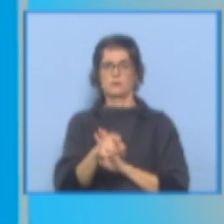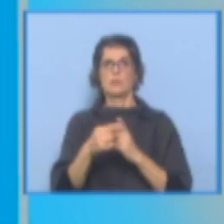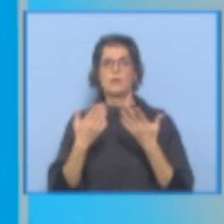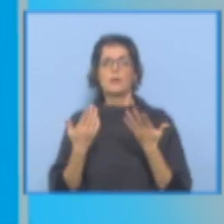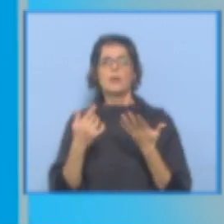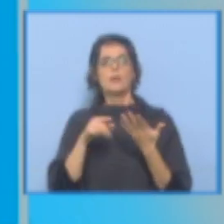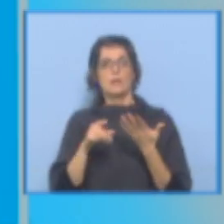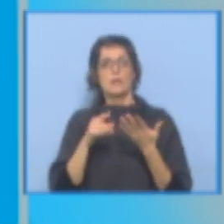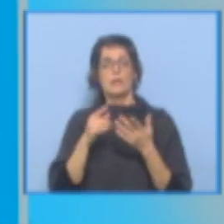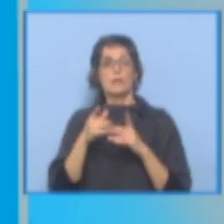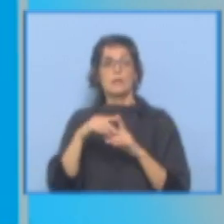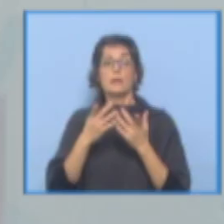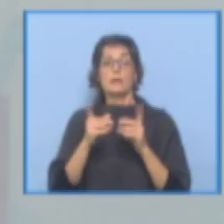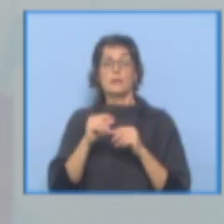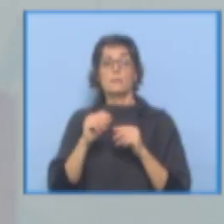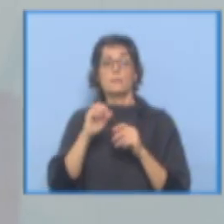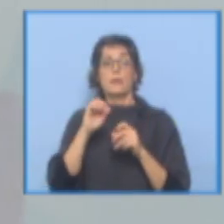esteve muito bem, a nova Procuradora